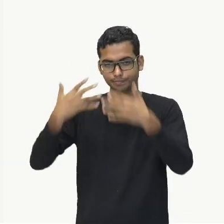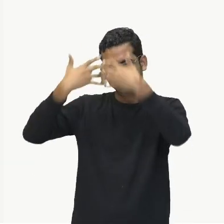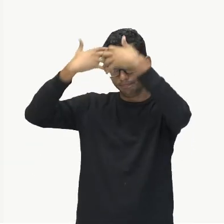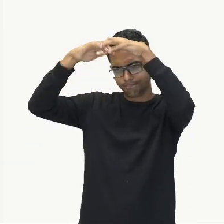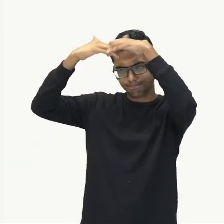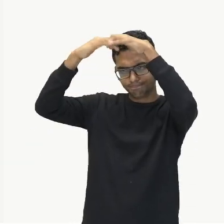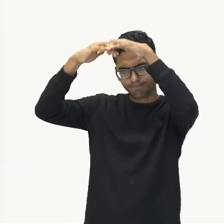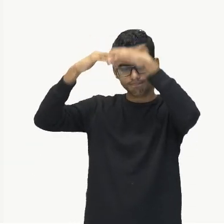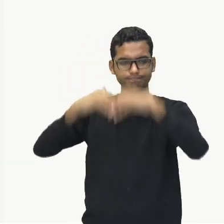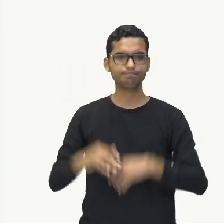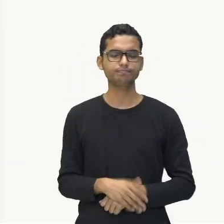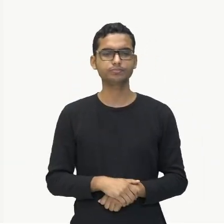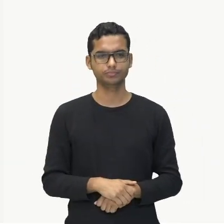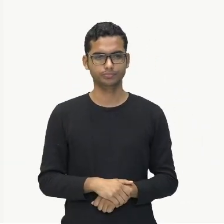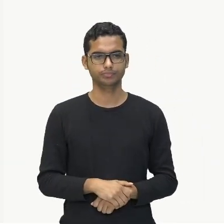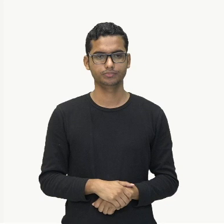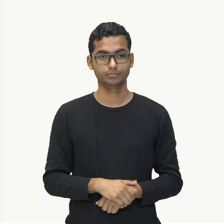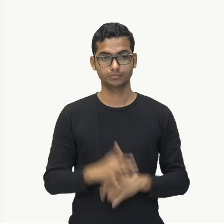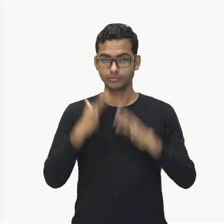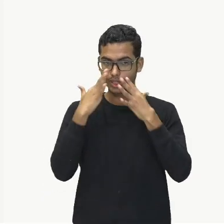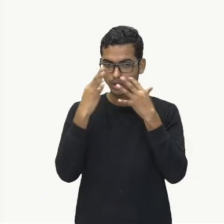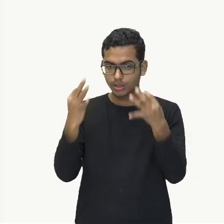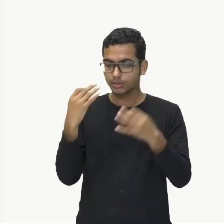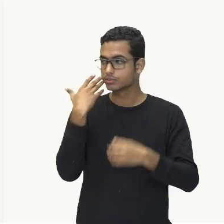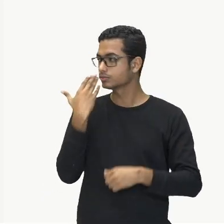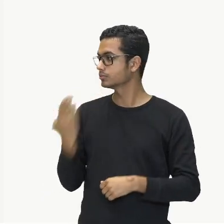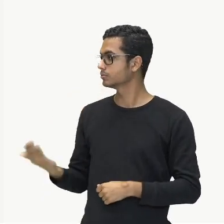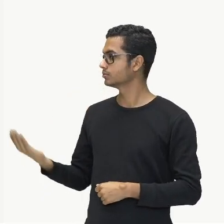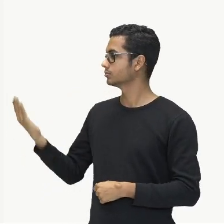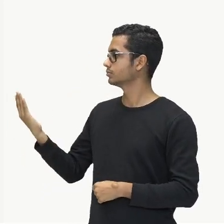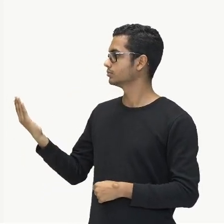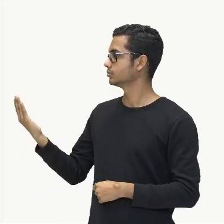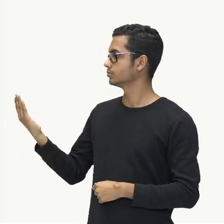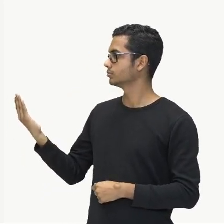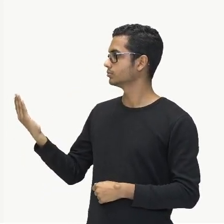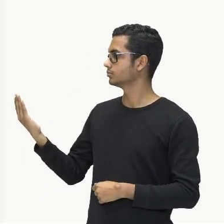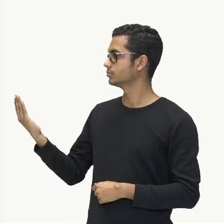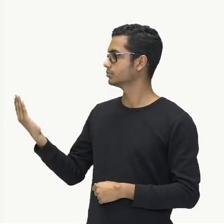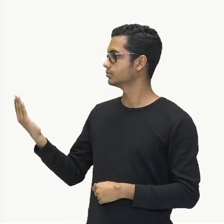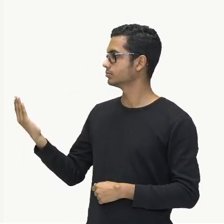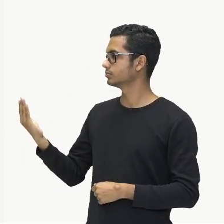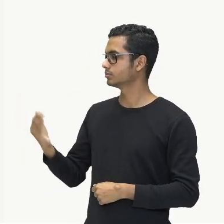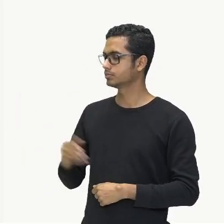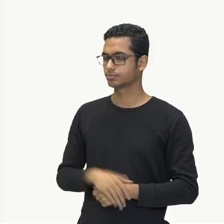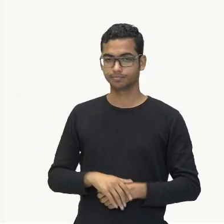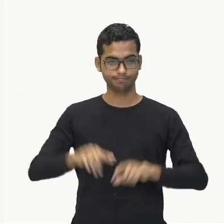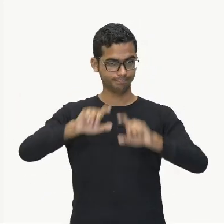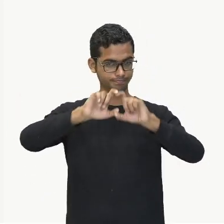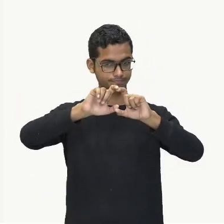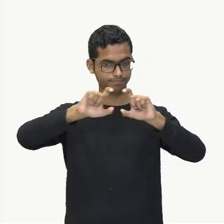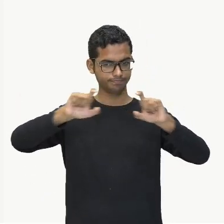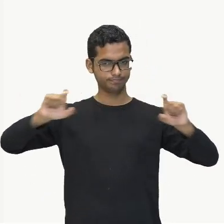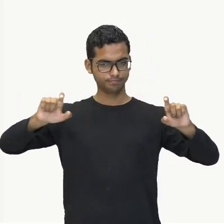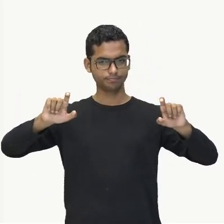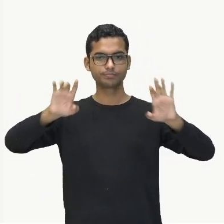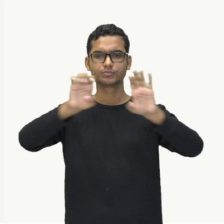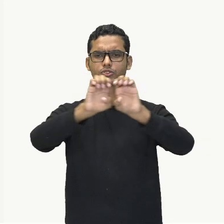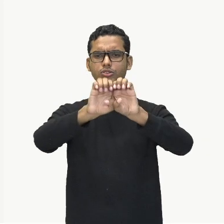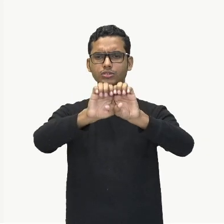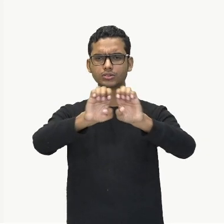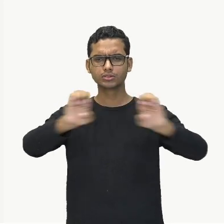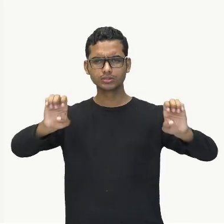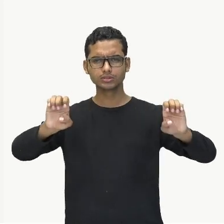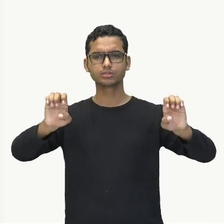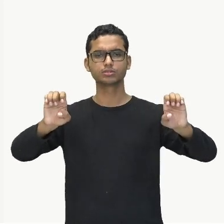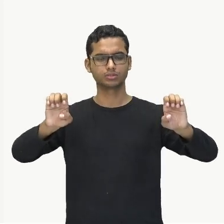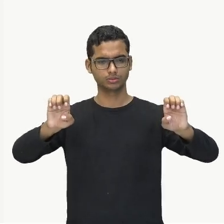pessoal. Presta atenção agora. Está aqui a equação, né, que a gente usa, a